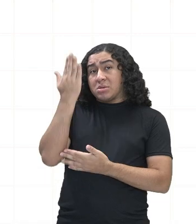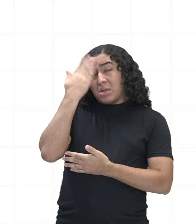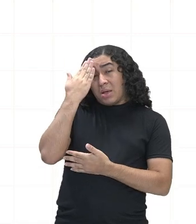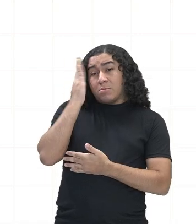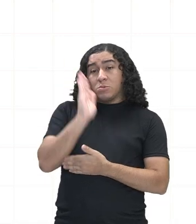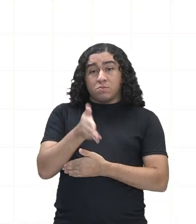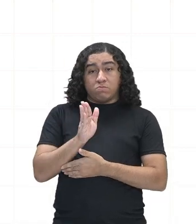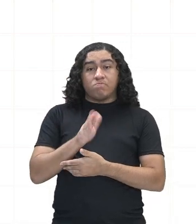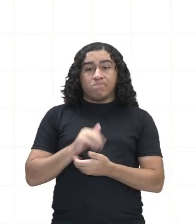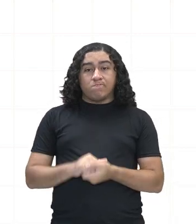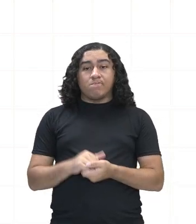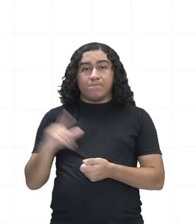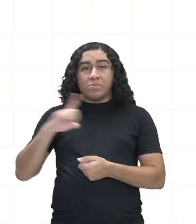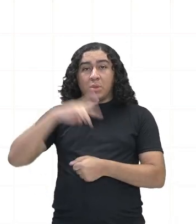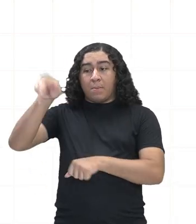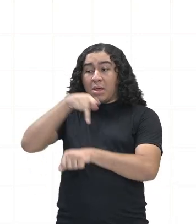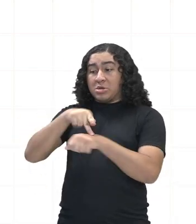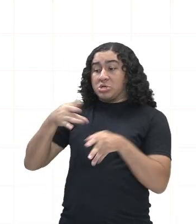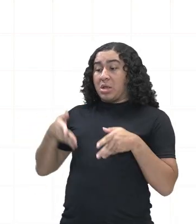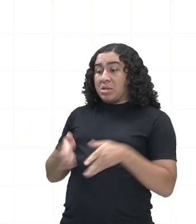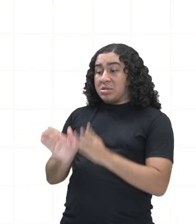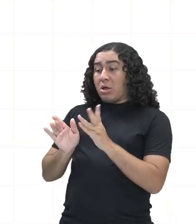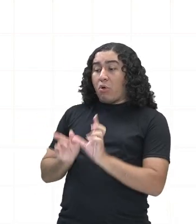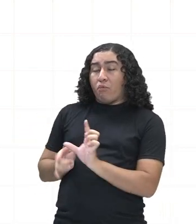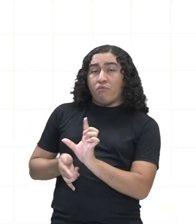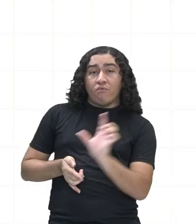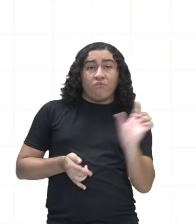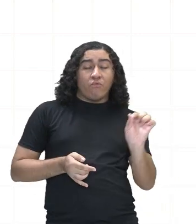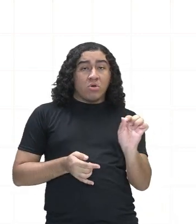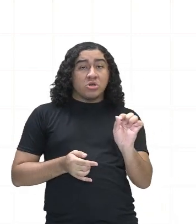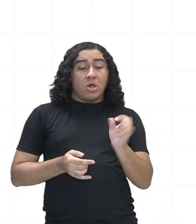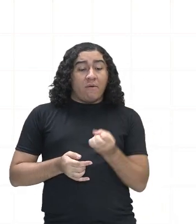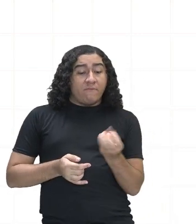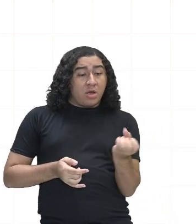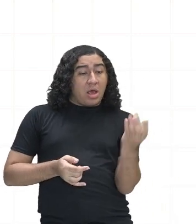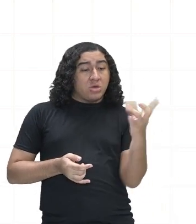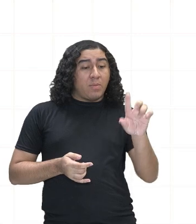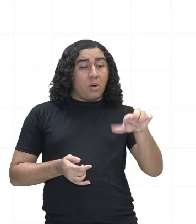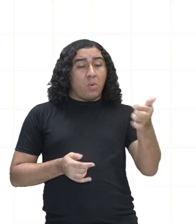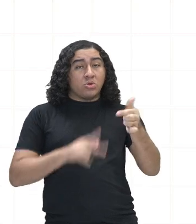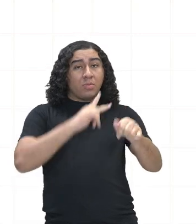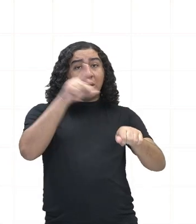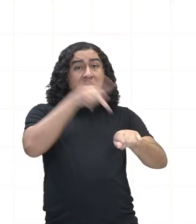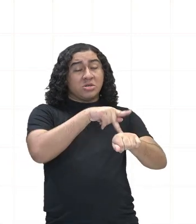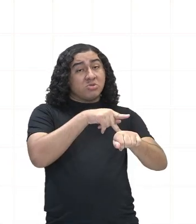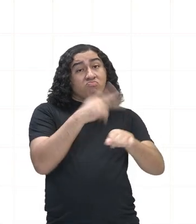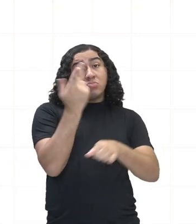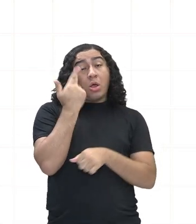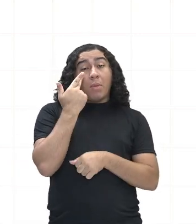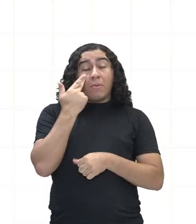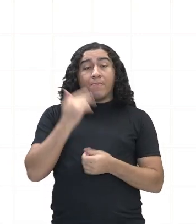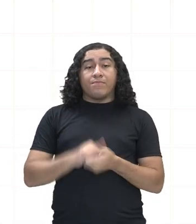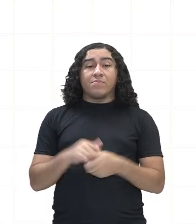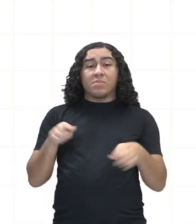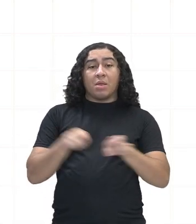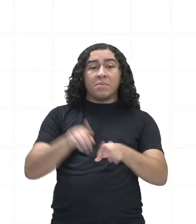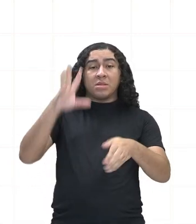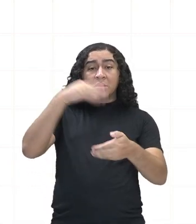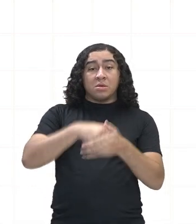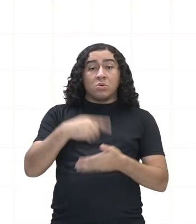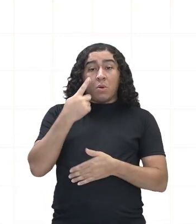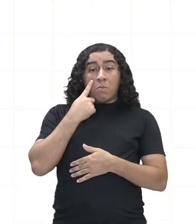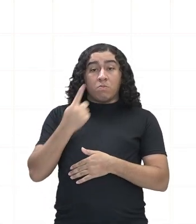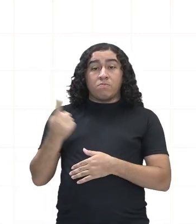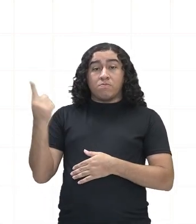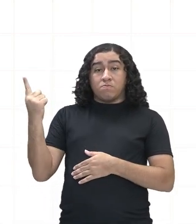né? Deixam o seu país voluntariamente. E aí, pessoal, a gente tem os deslocados internos. Olha só a diferença. Por